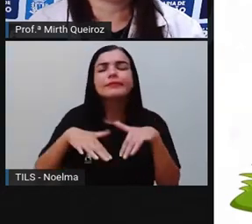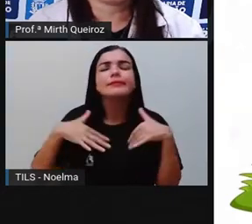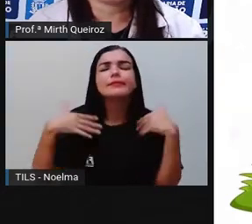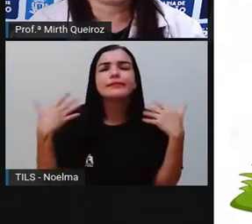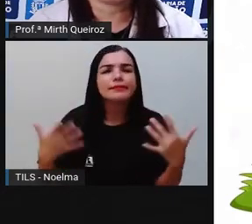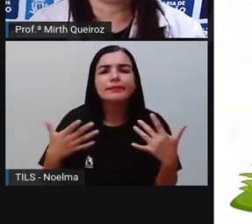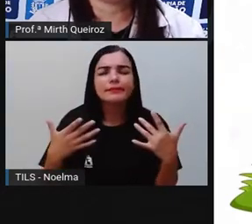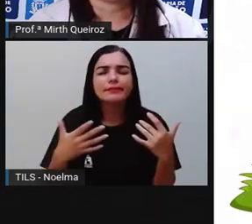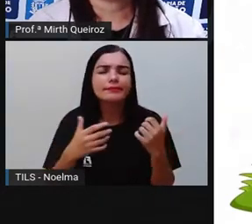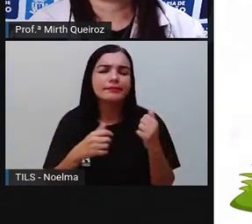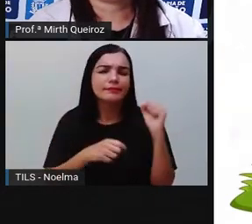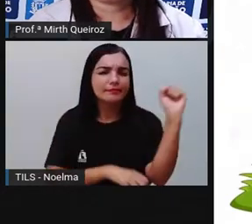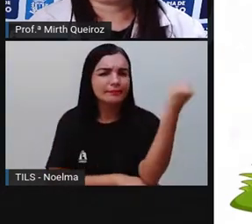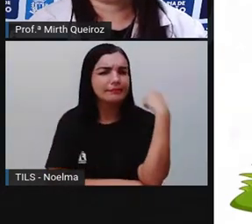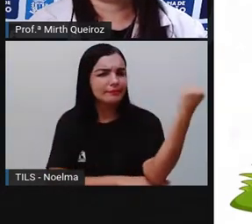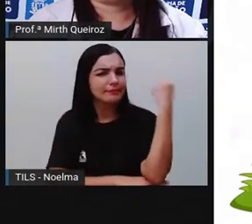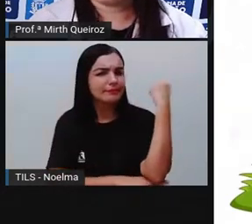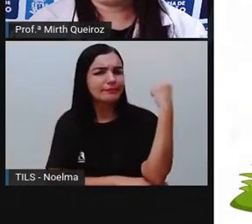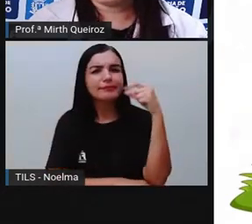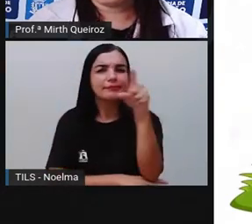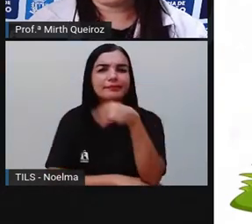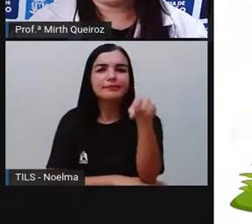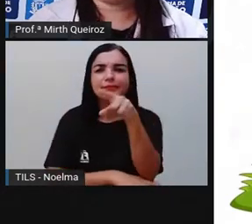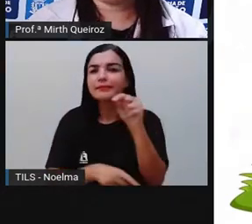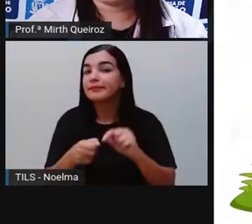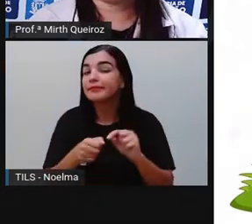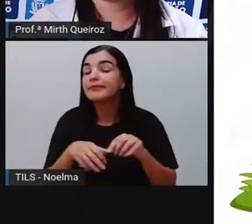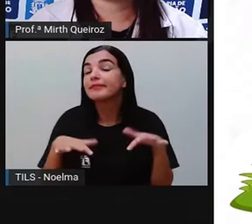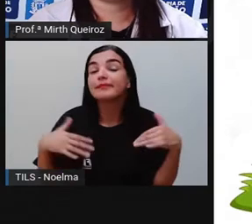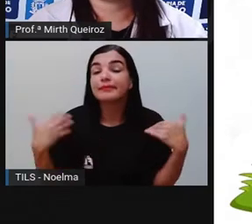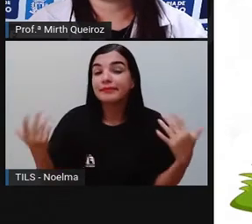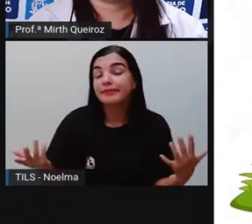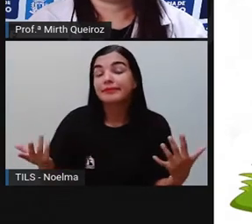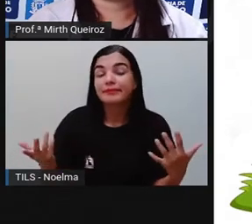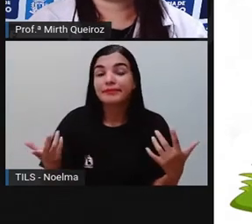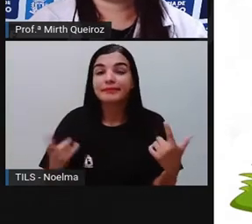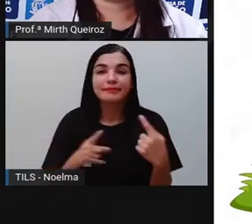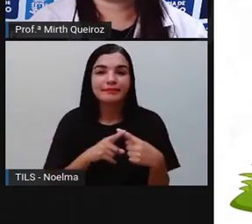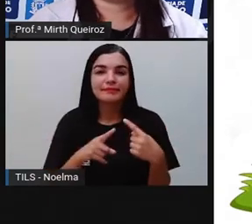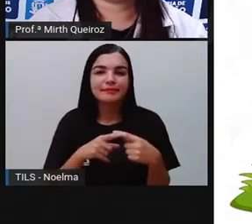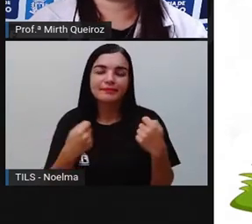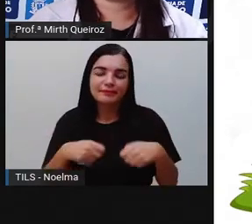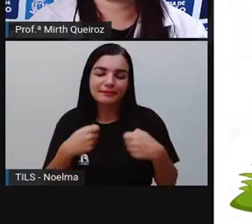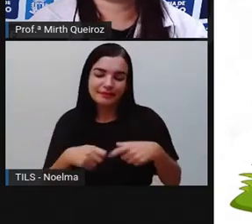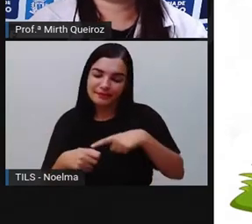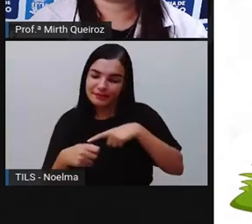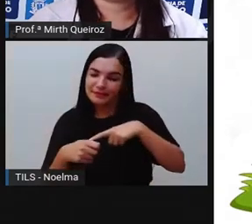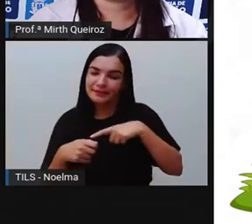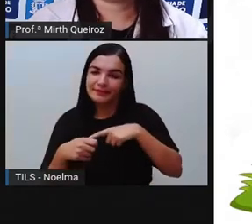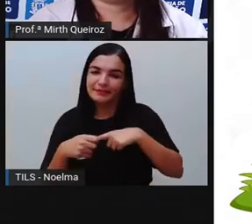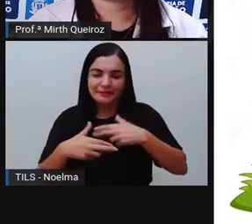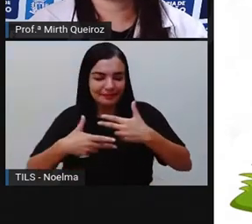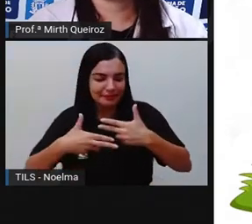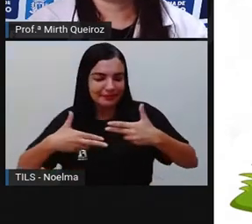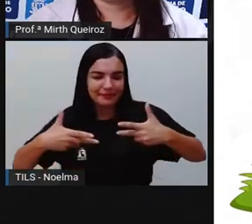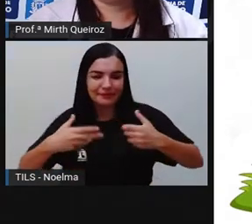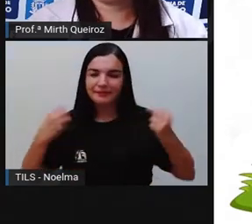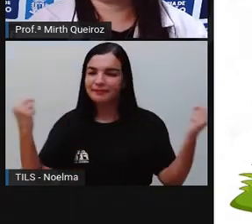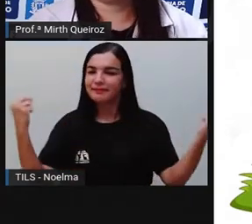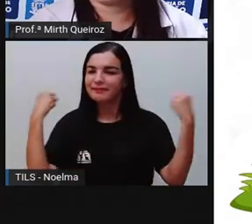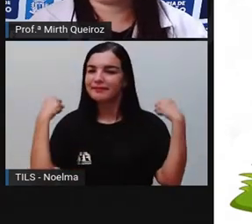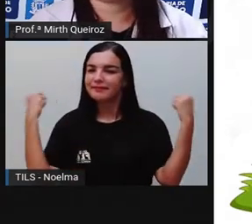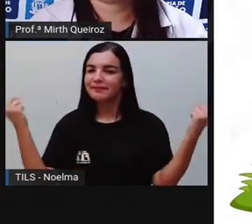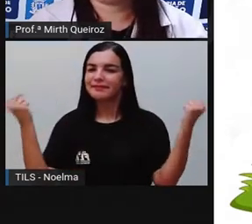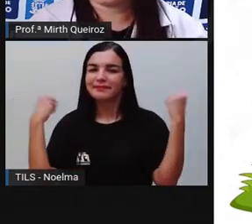têm feito aí para que ocorresse, né, essas atividades e assim pudessem